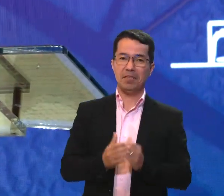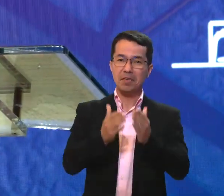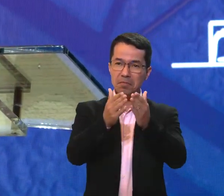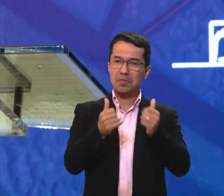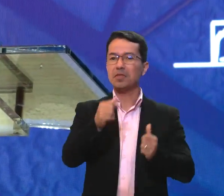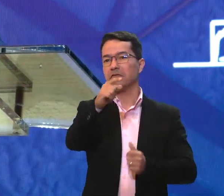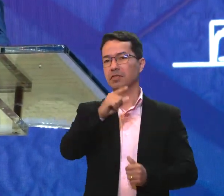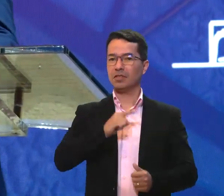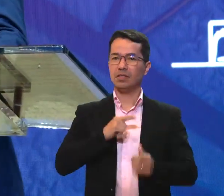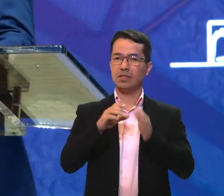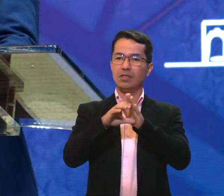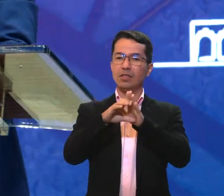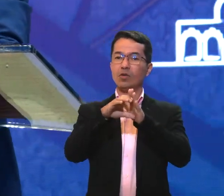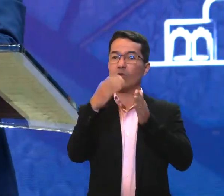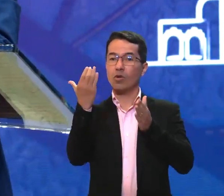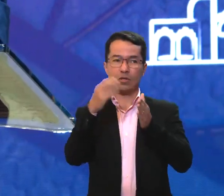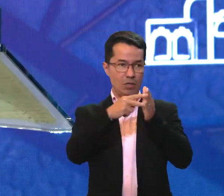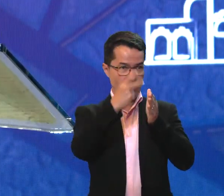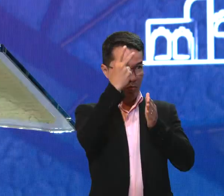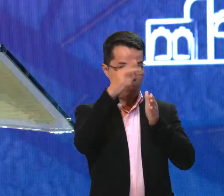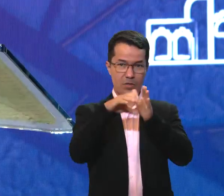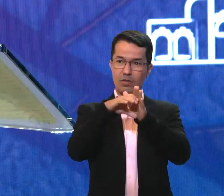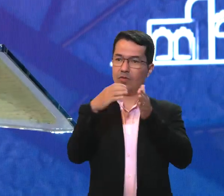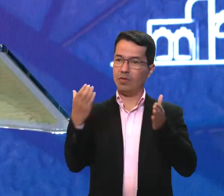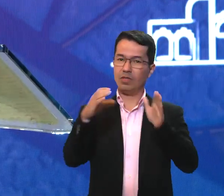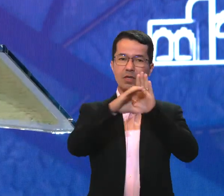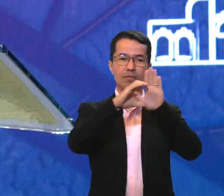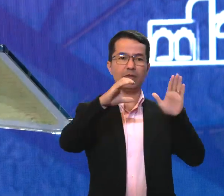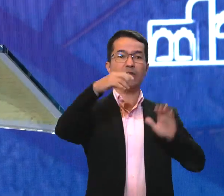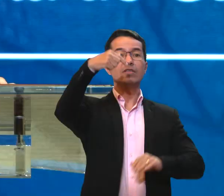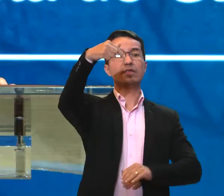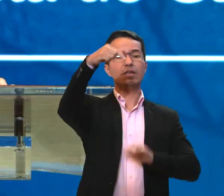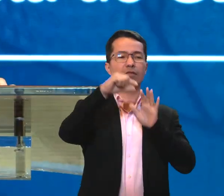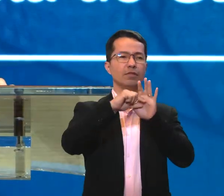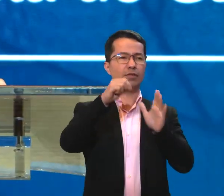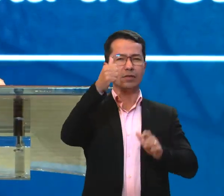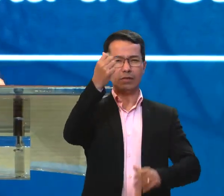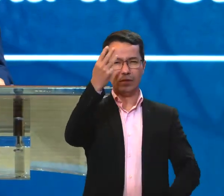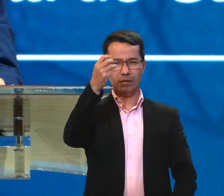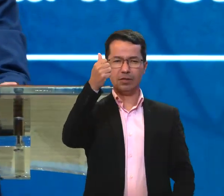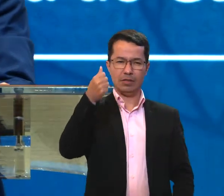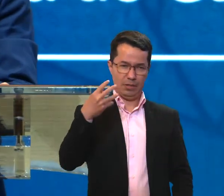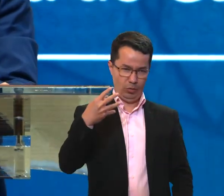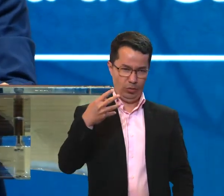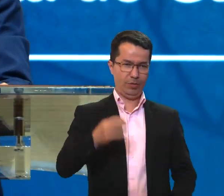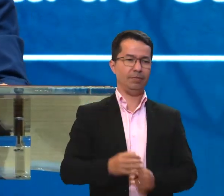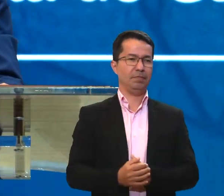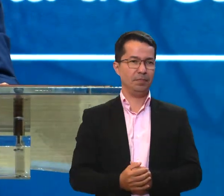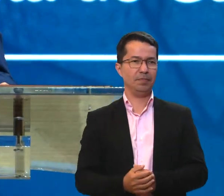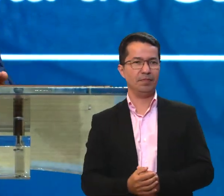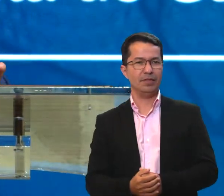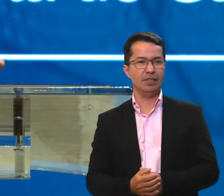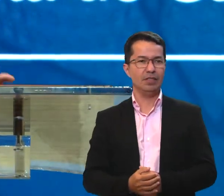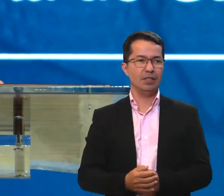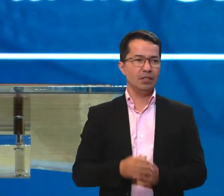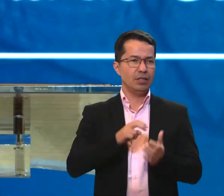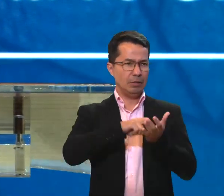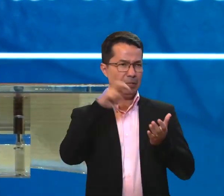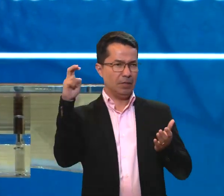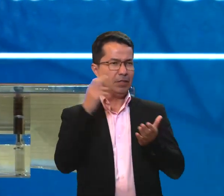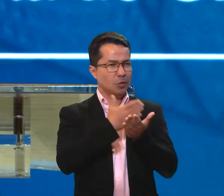7, versículo 13 e 14. Comecei essa mensagem pela manhã e quero terminá-la hoje à